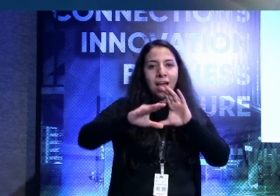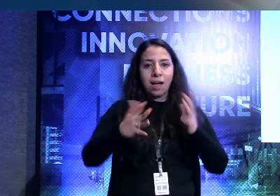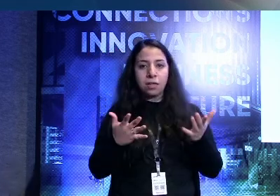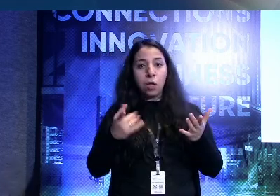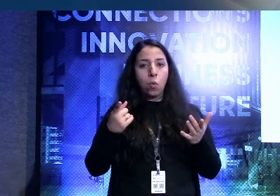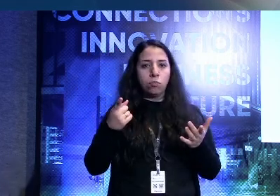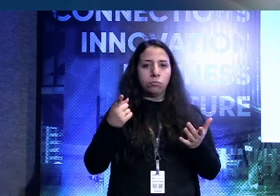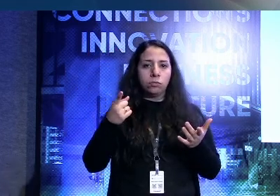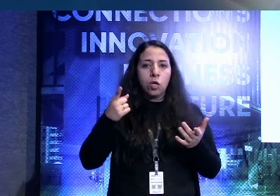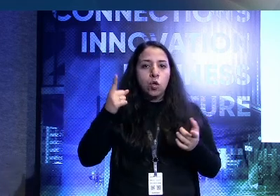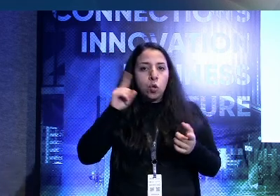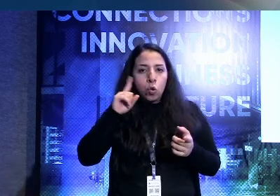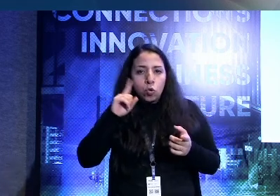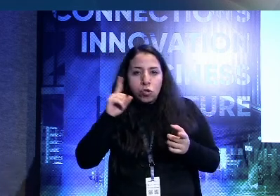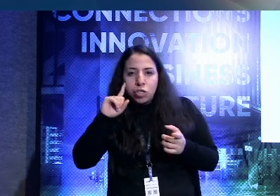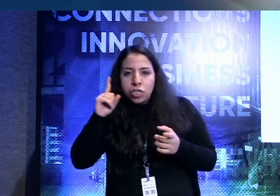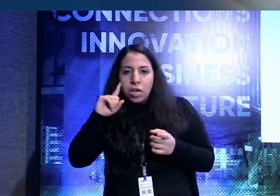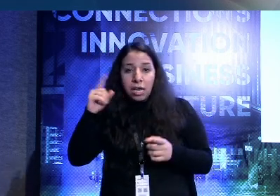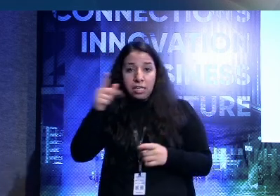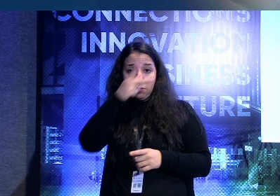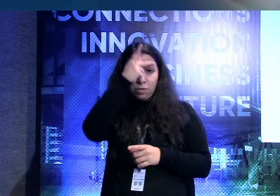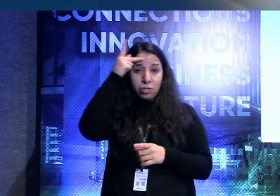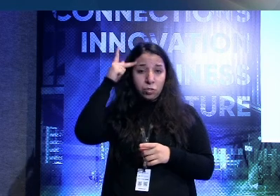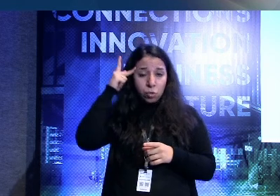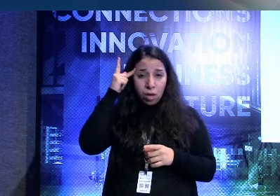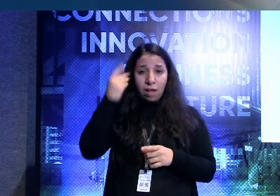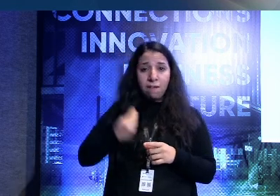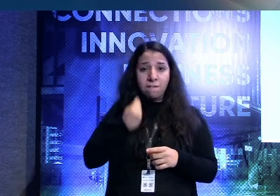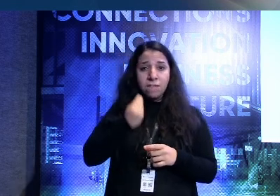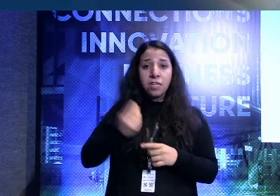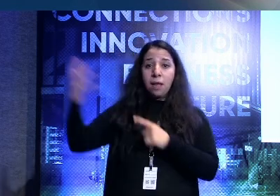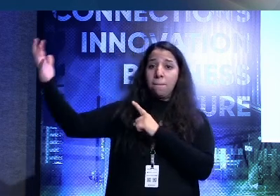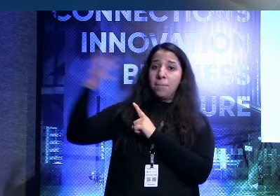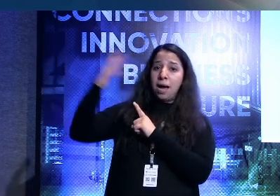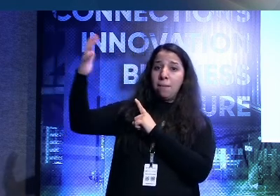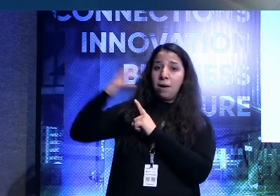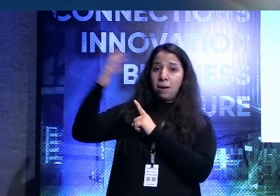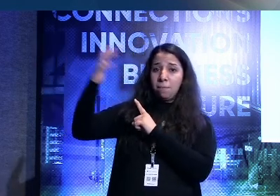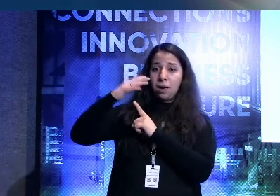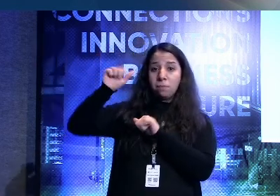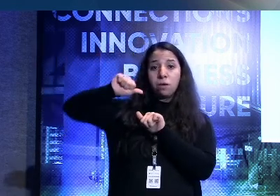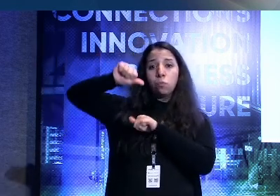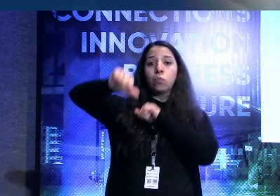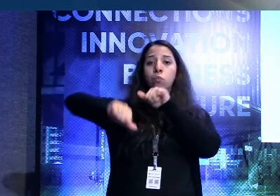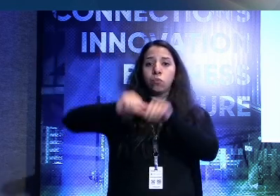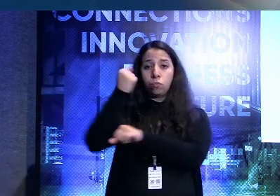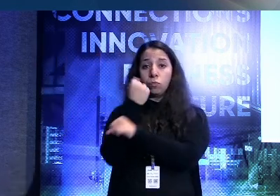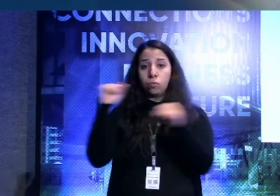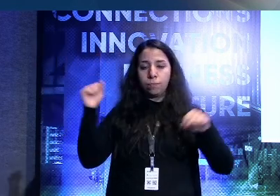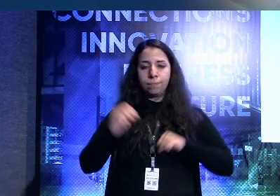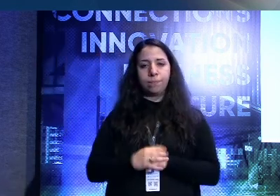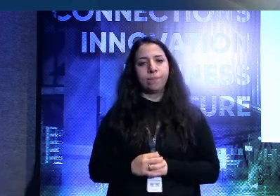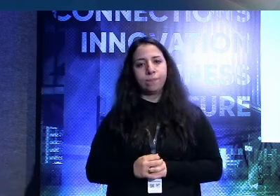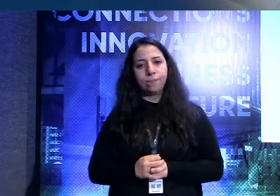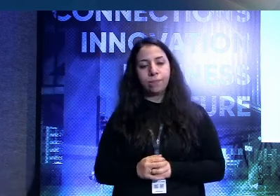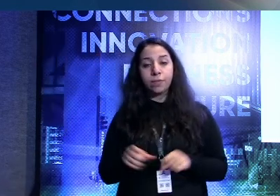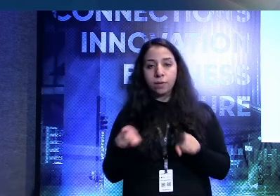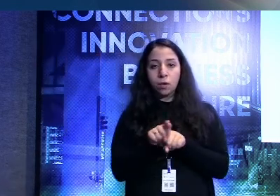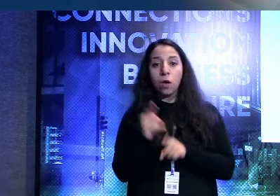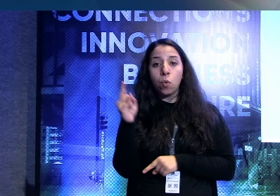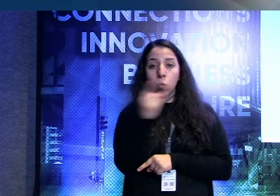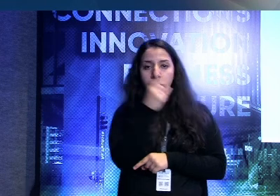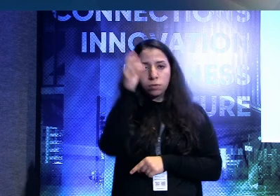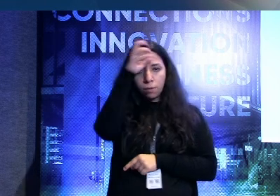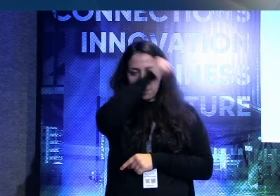uma mudança muito grande, mas são as melhores experiências, de fato. E um último aprendizado, já passei